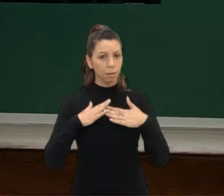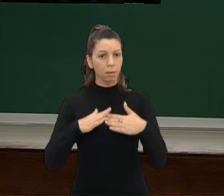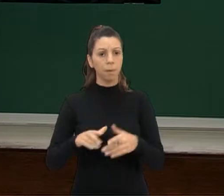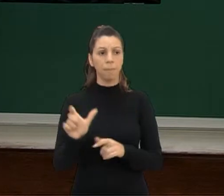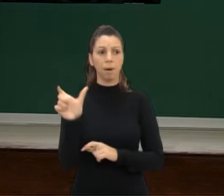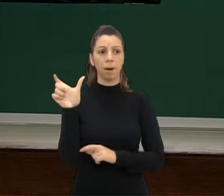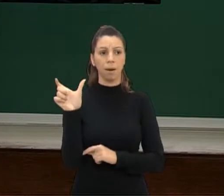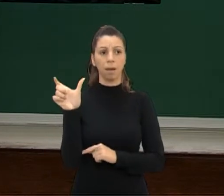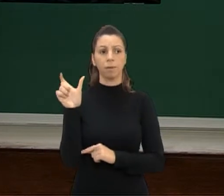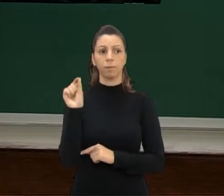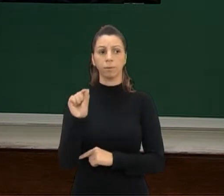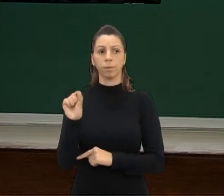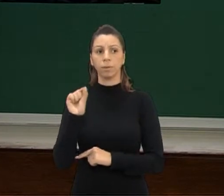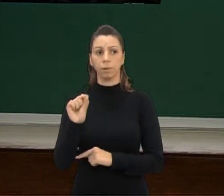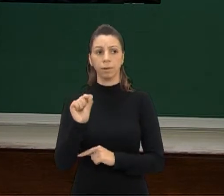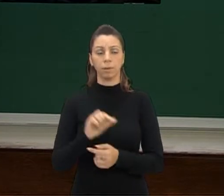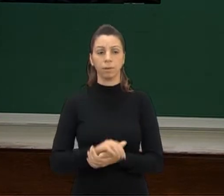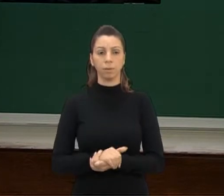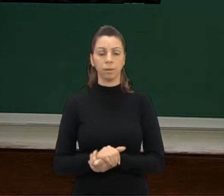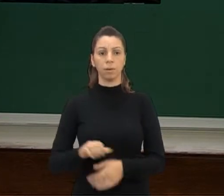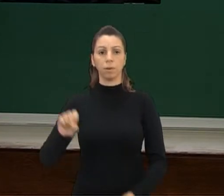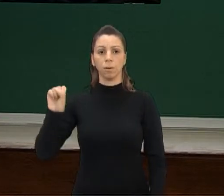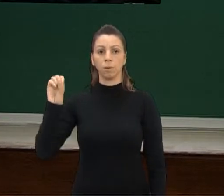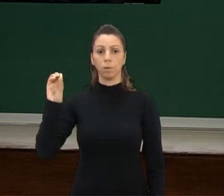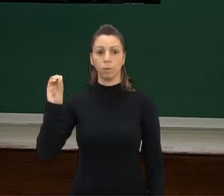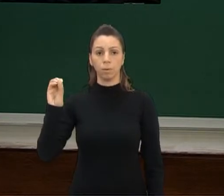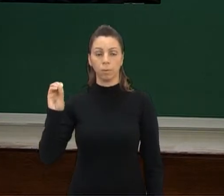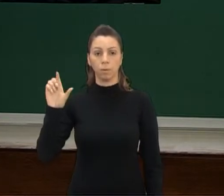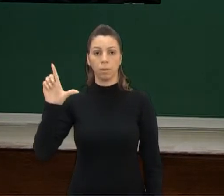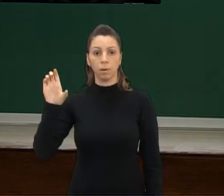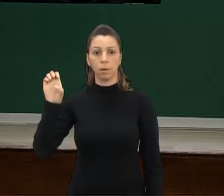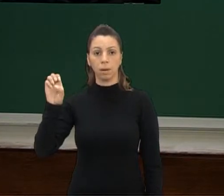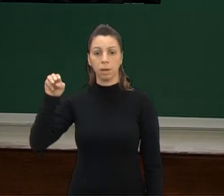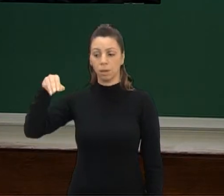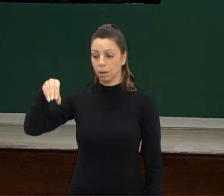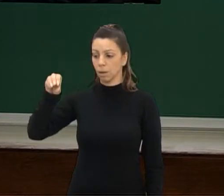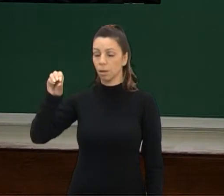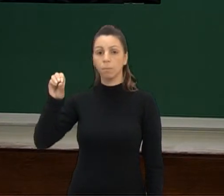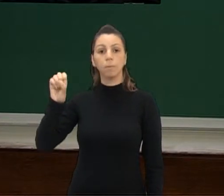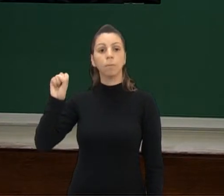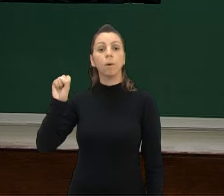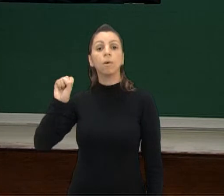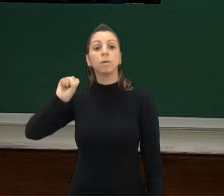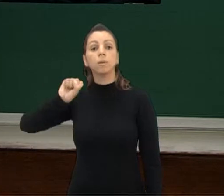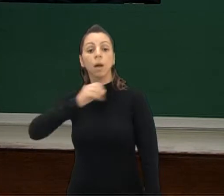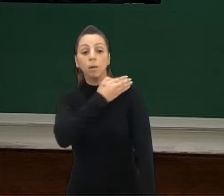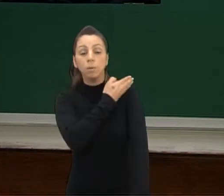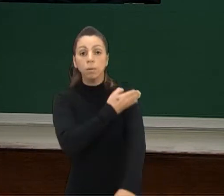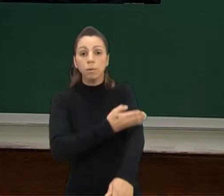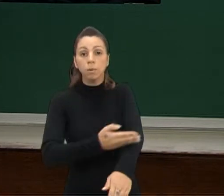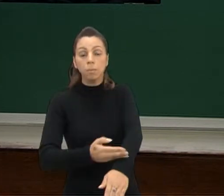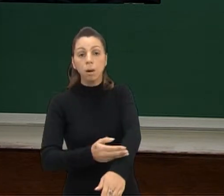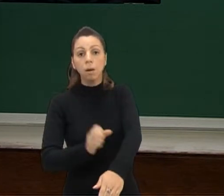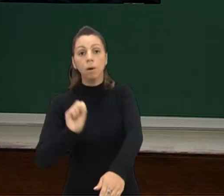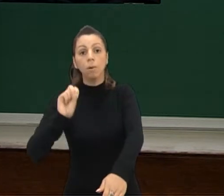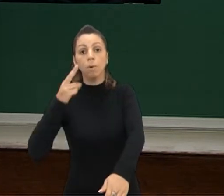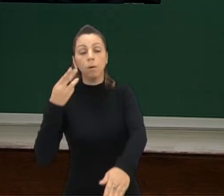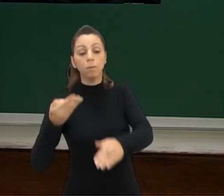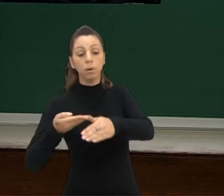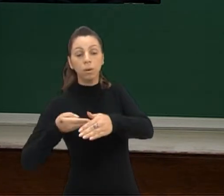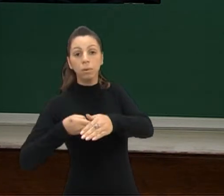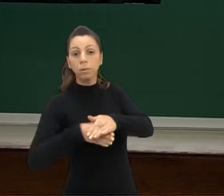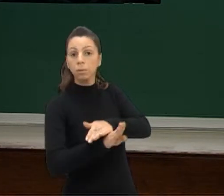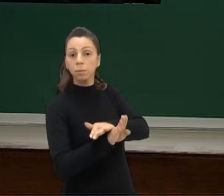solemos. Solemos vem de soler, que é um verbo que significa costumar. Tá? Então, o que nós